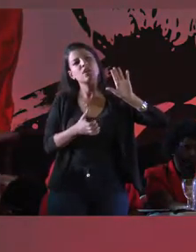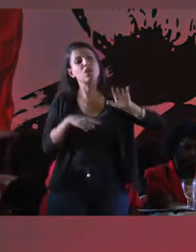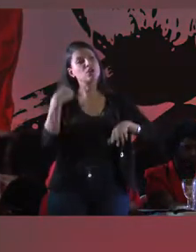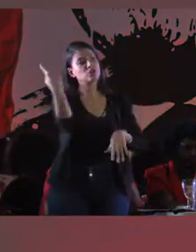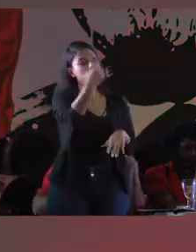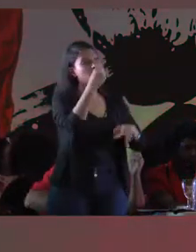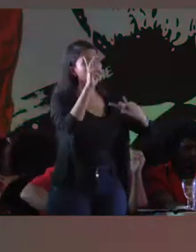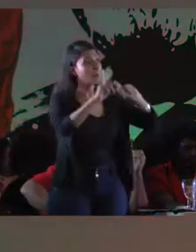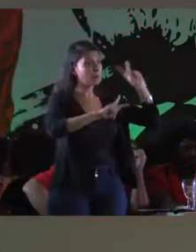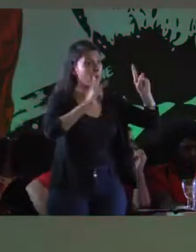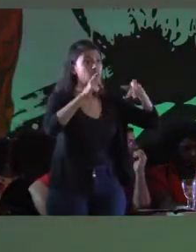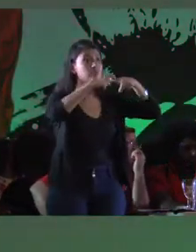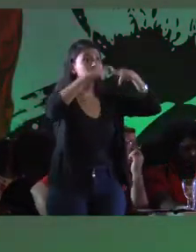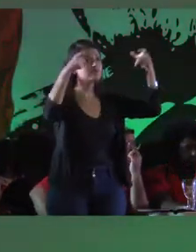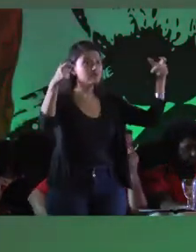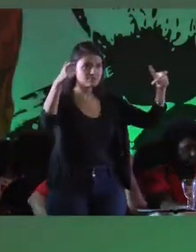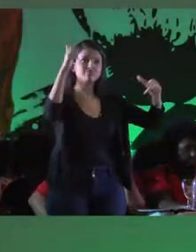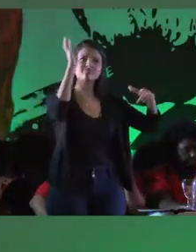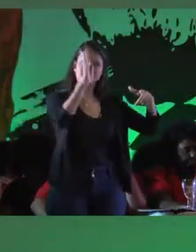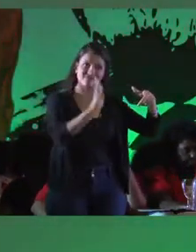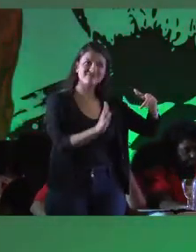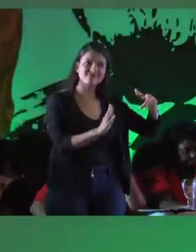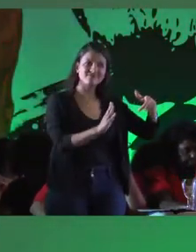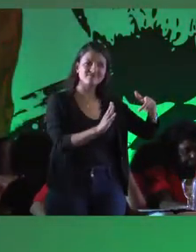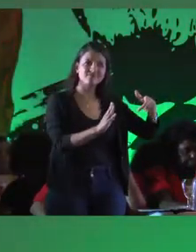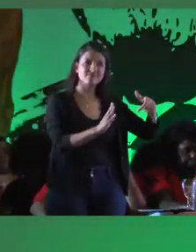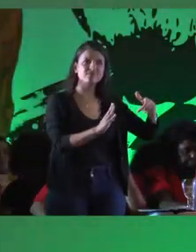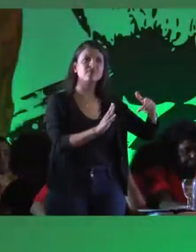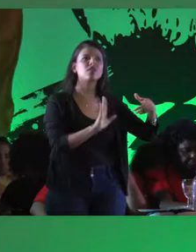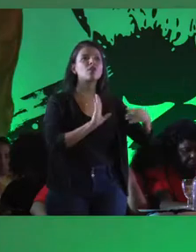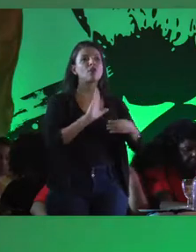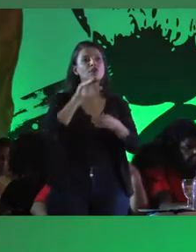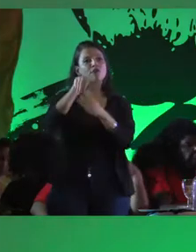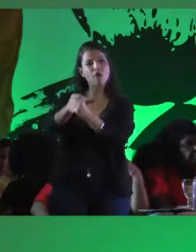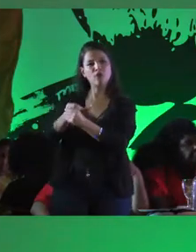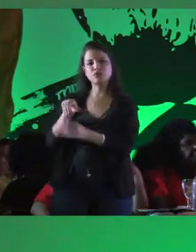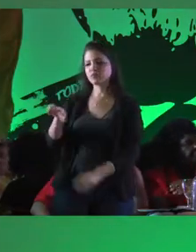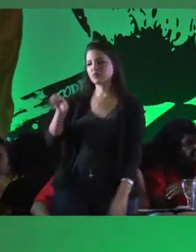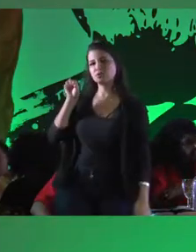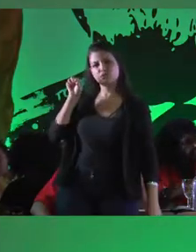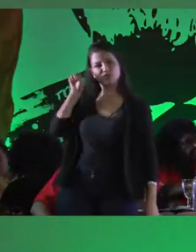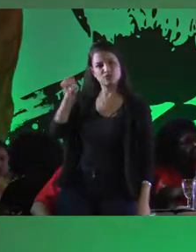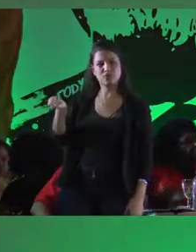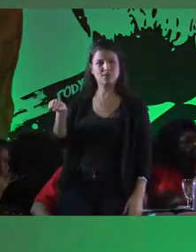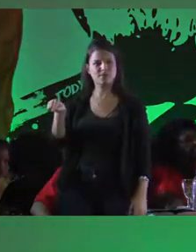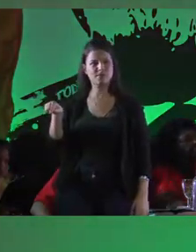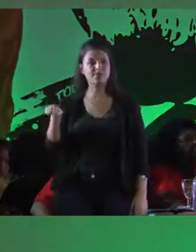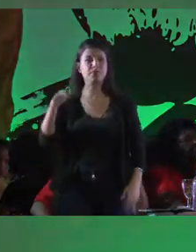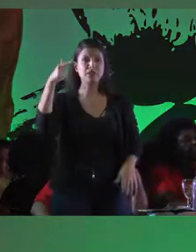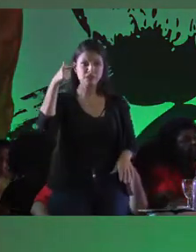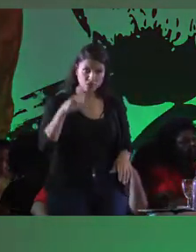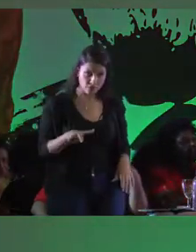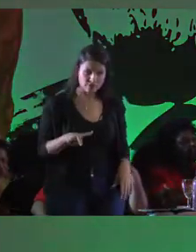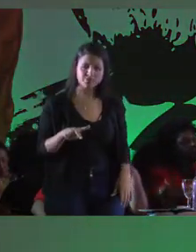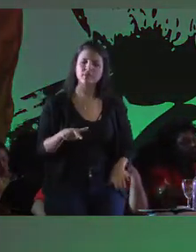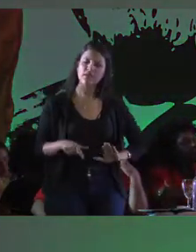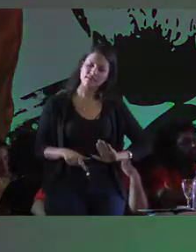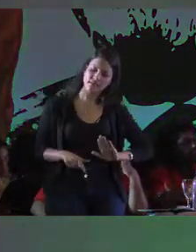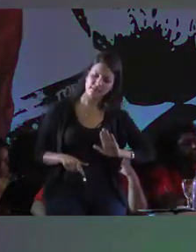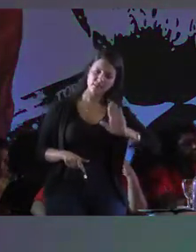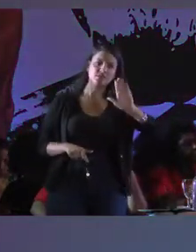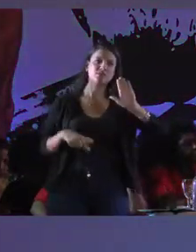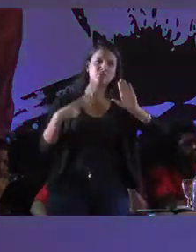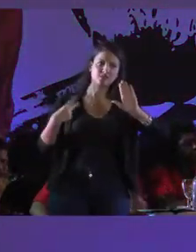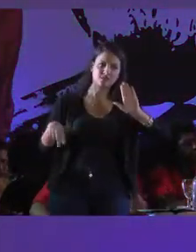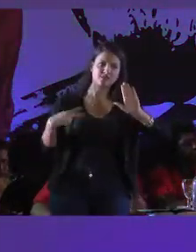povo, ou de grande parte do povo brasileiro, manifestar o seu voto. Reafirmamos a sua candidatura,